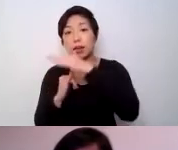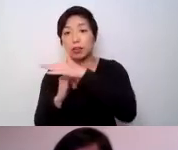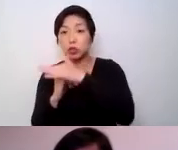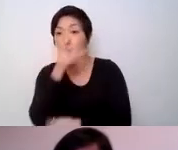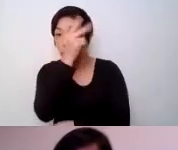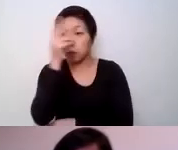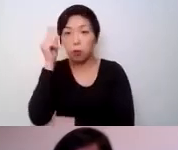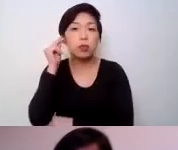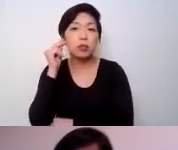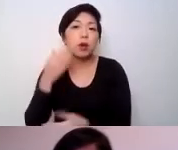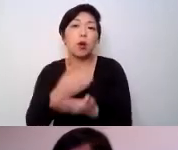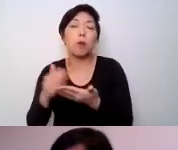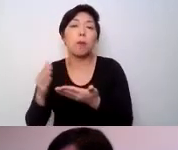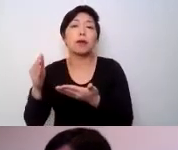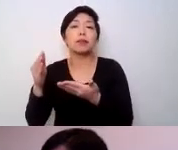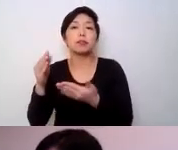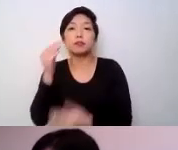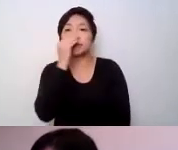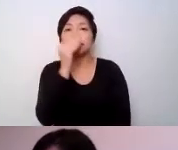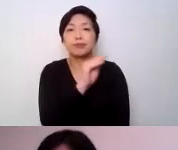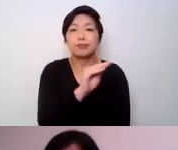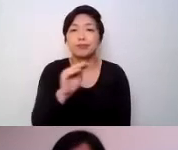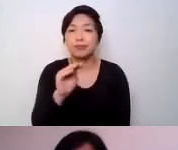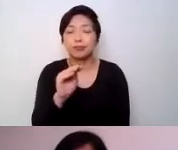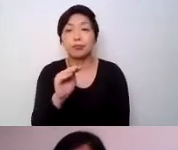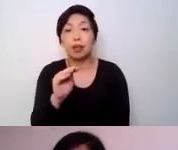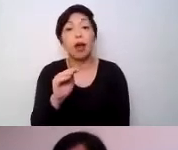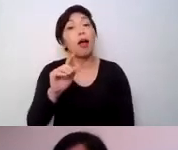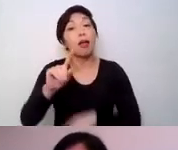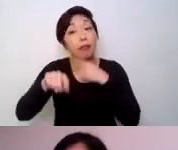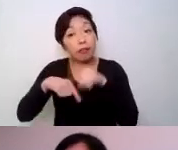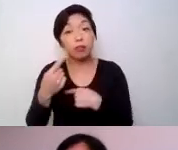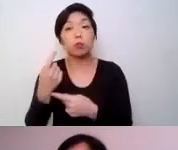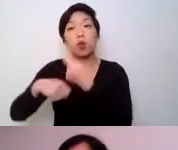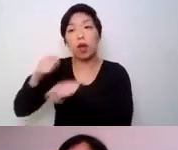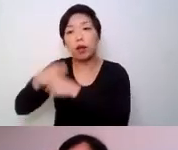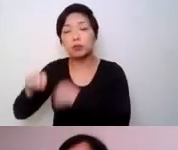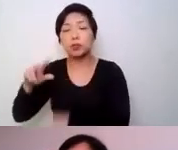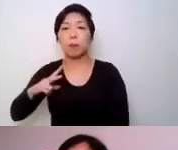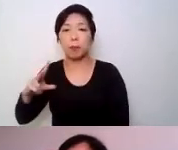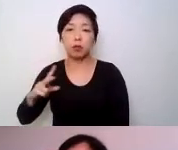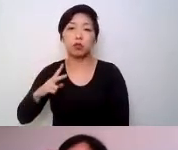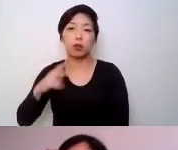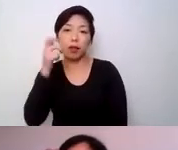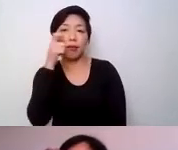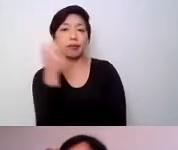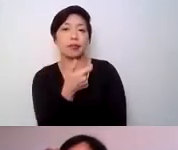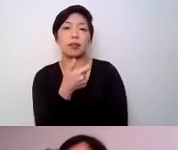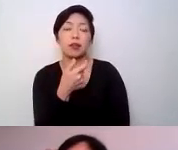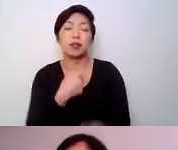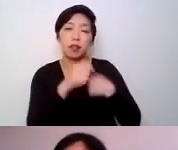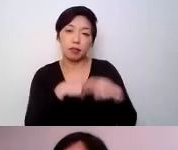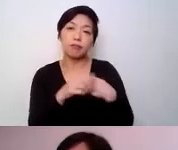deixado de lado até que se tenha o interesse de se administrar privativamente esses espaços e ter